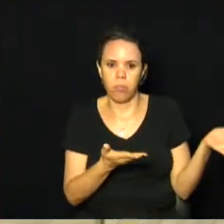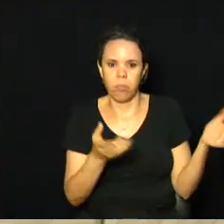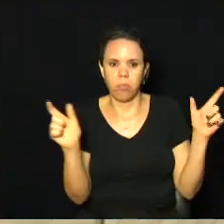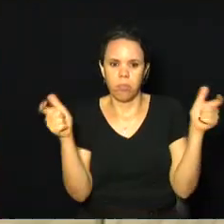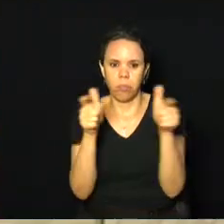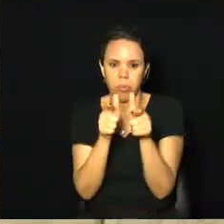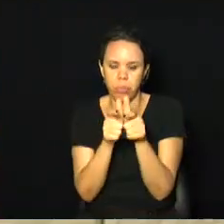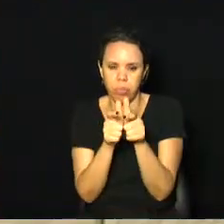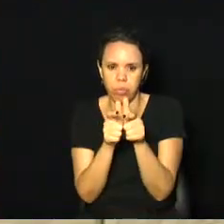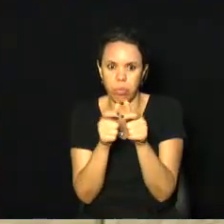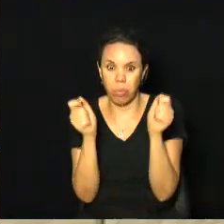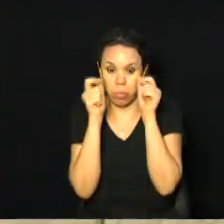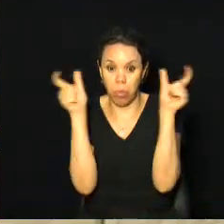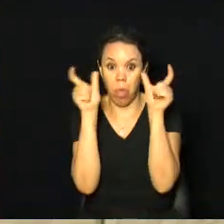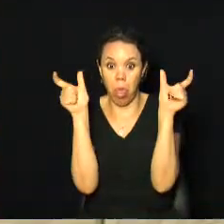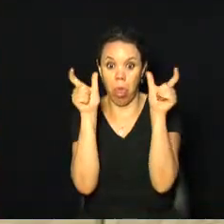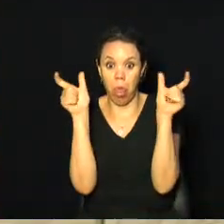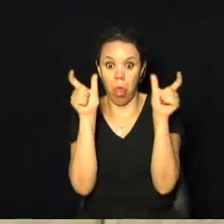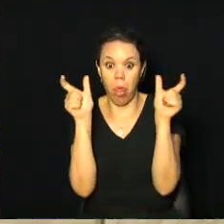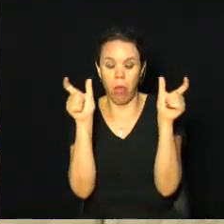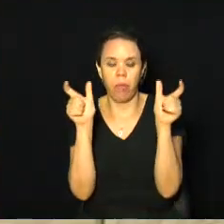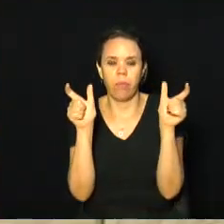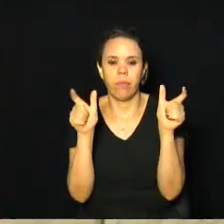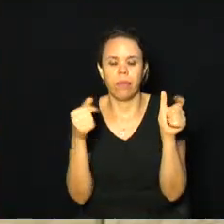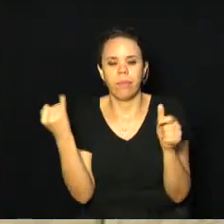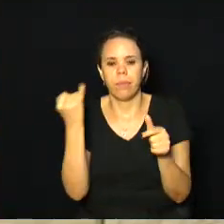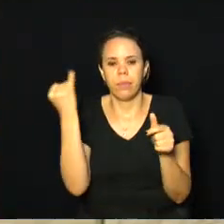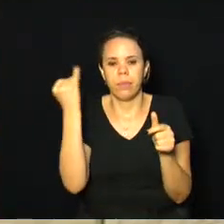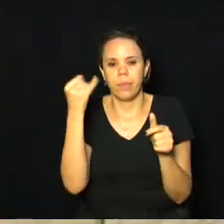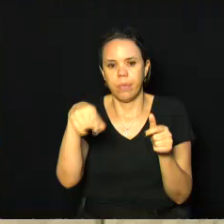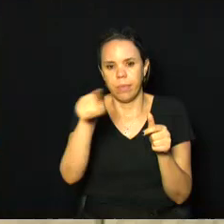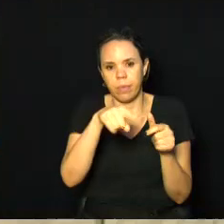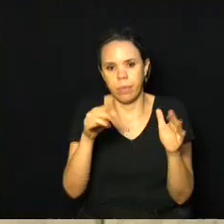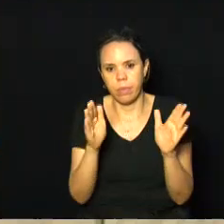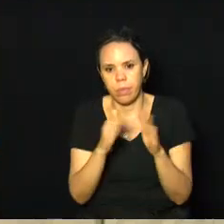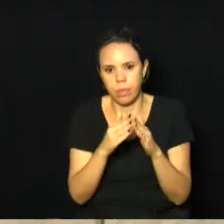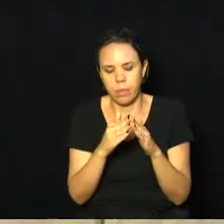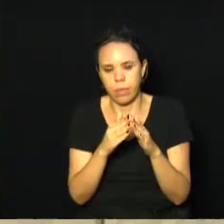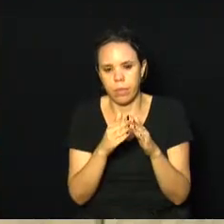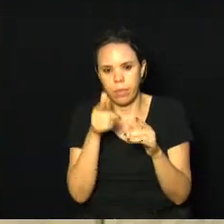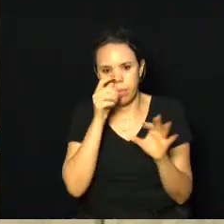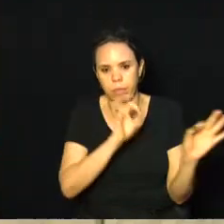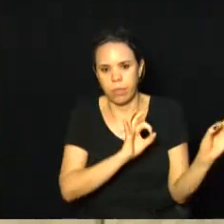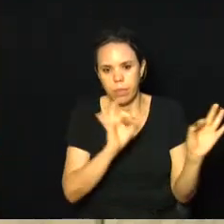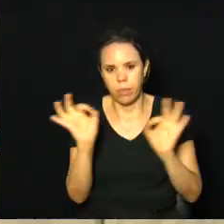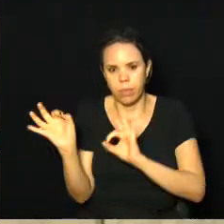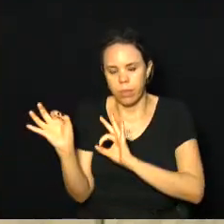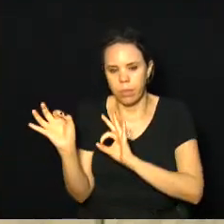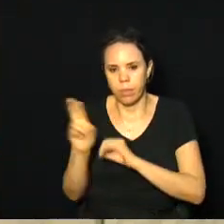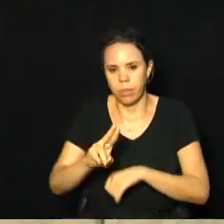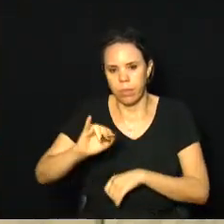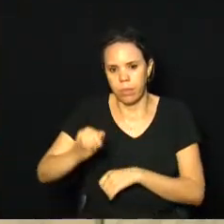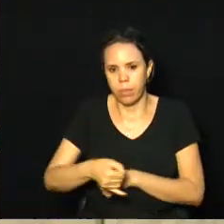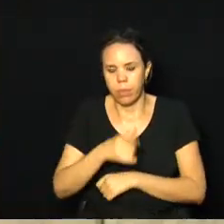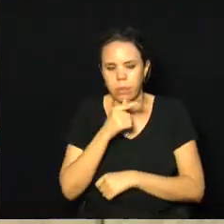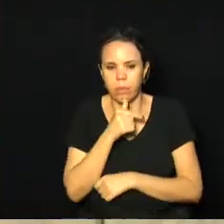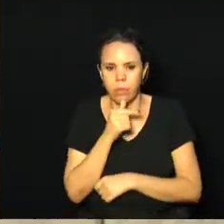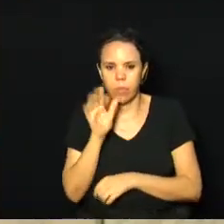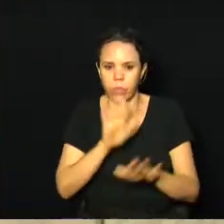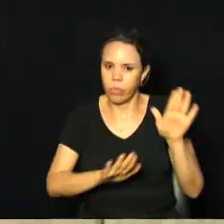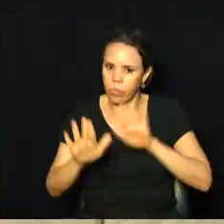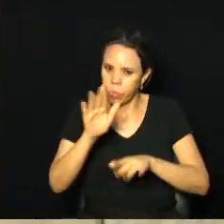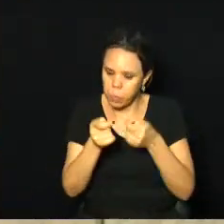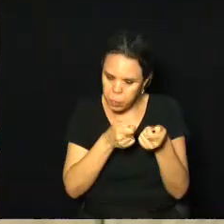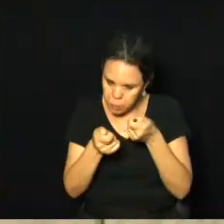caindo assustadoramente. Então, é muito importante que você de casa, que nos acompanha, use a água com cuidado,